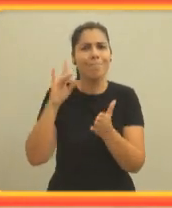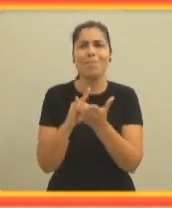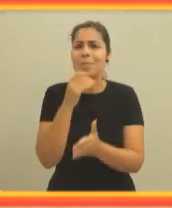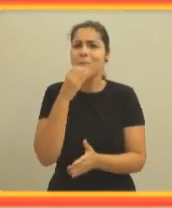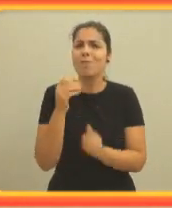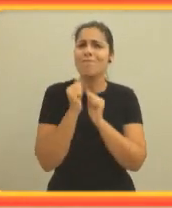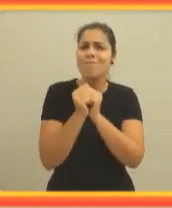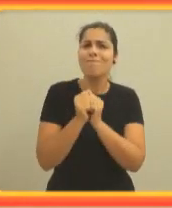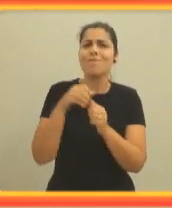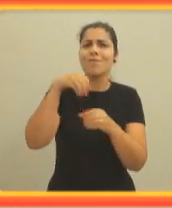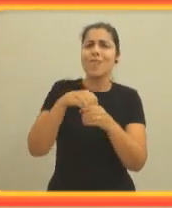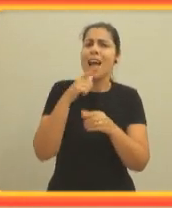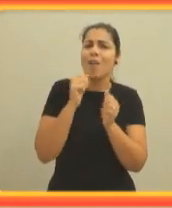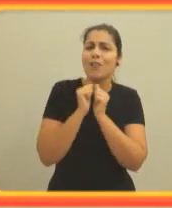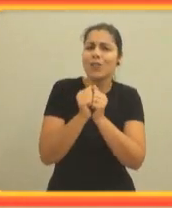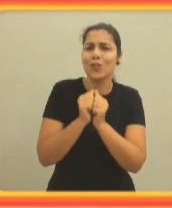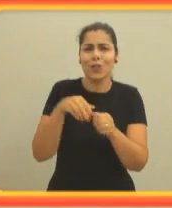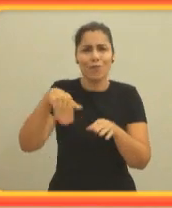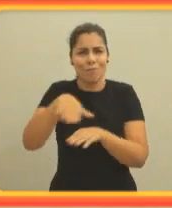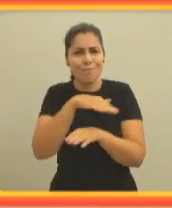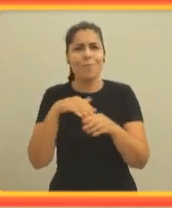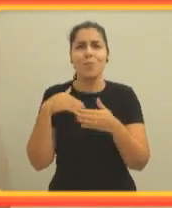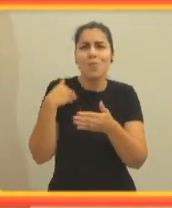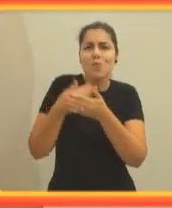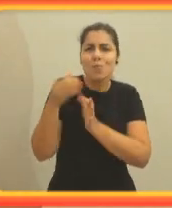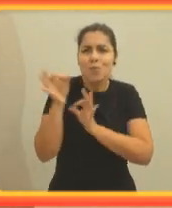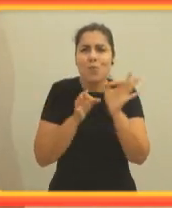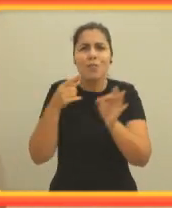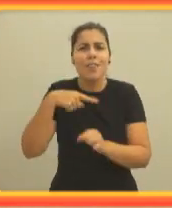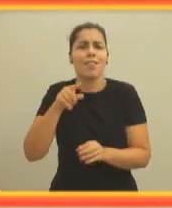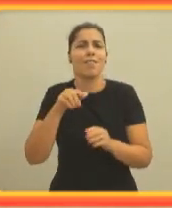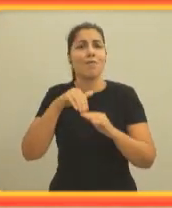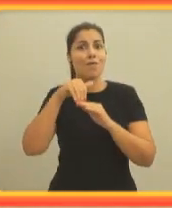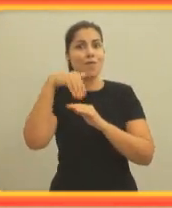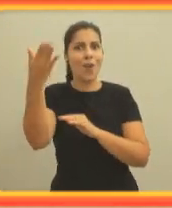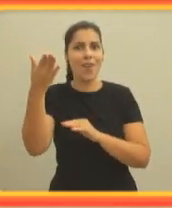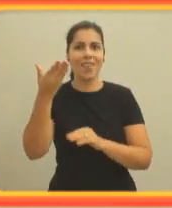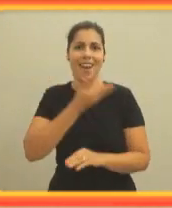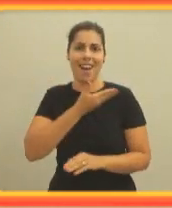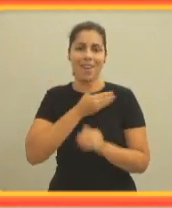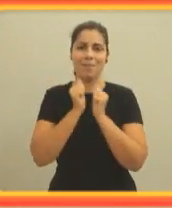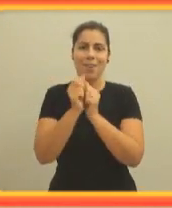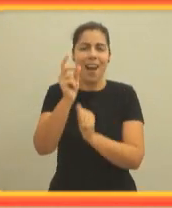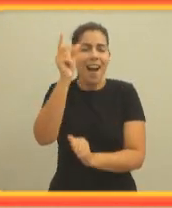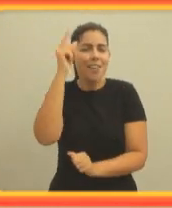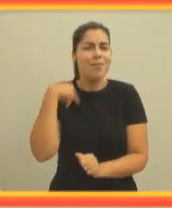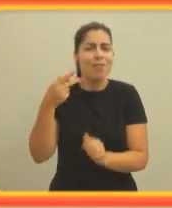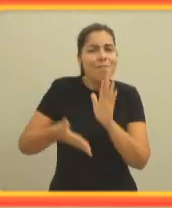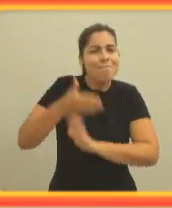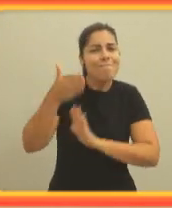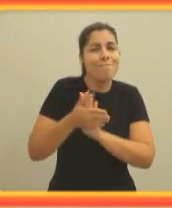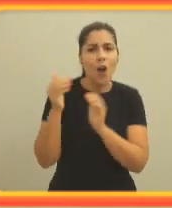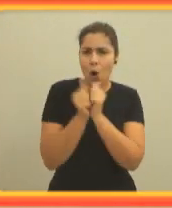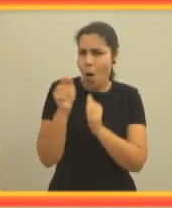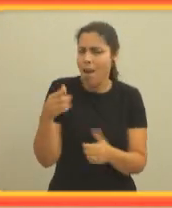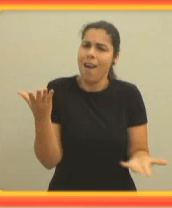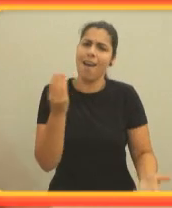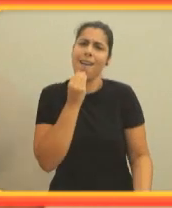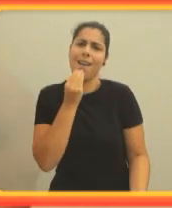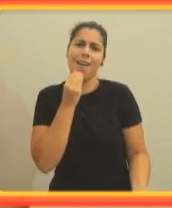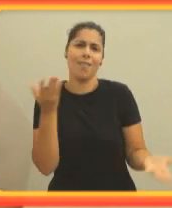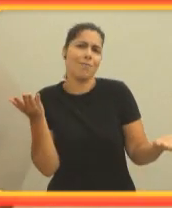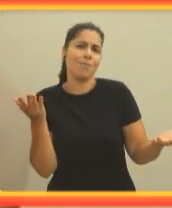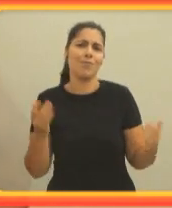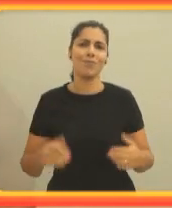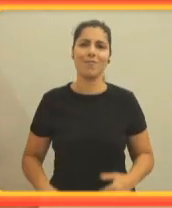muito. Mas realmente é muito bom podermos cair na água todos juntos. Mas realmente la pasamos muy bien cuando nos podemos tirar todos